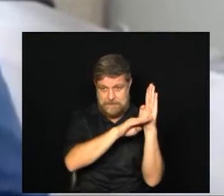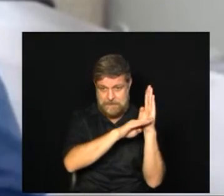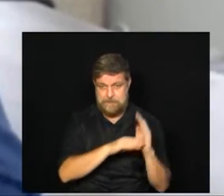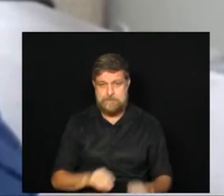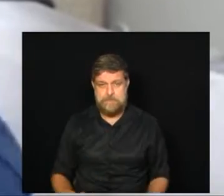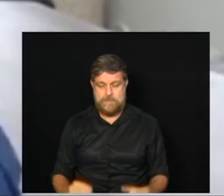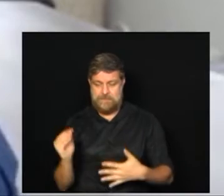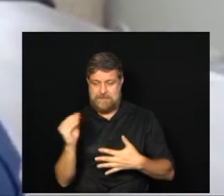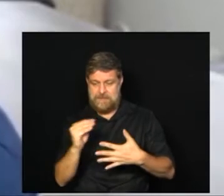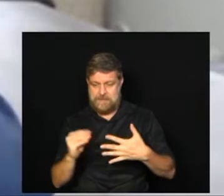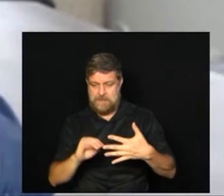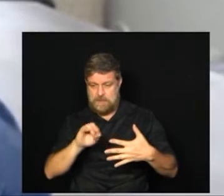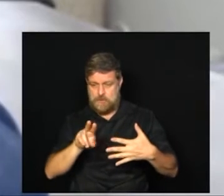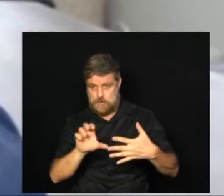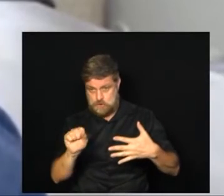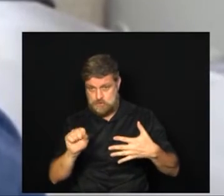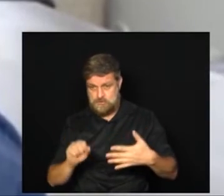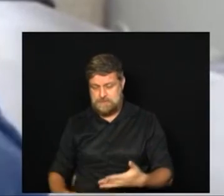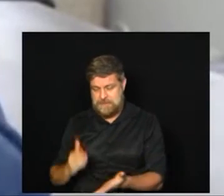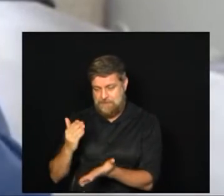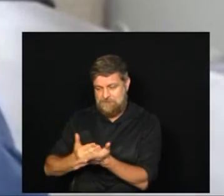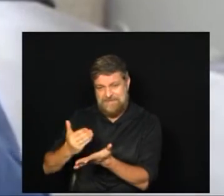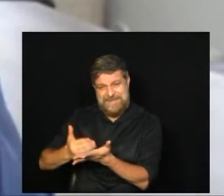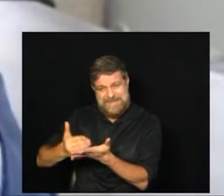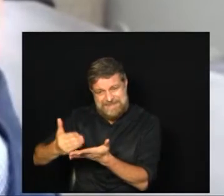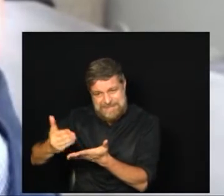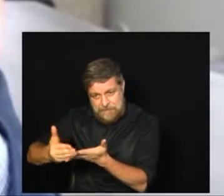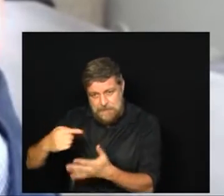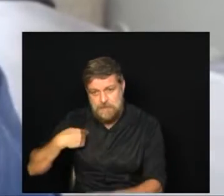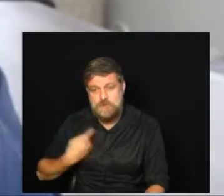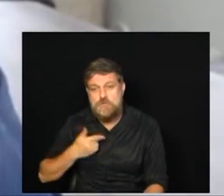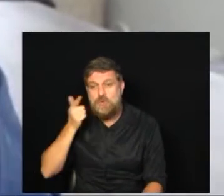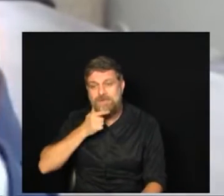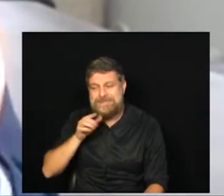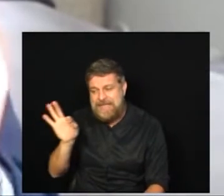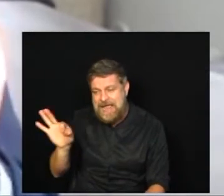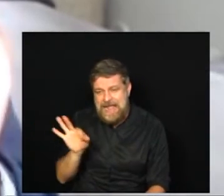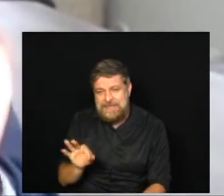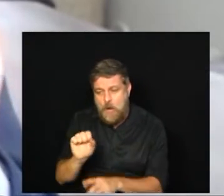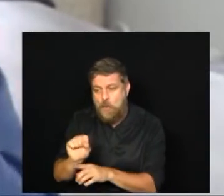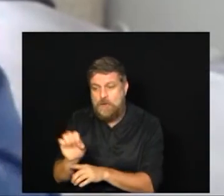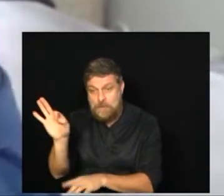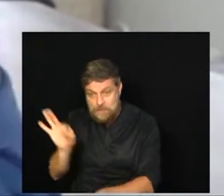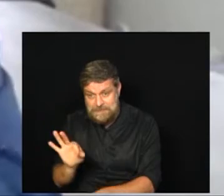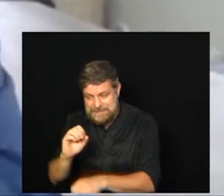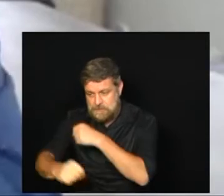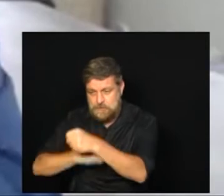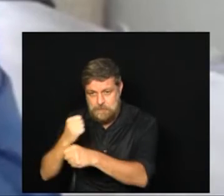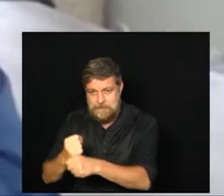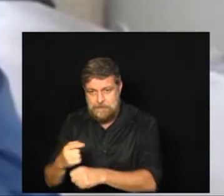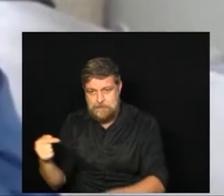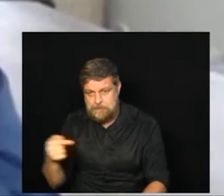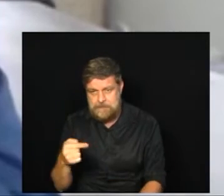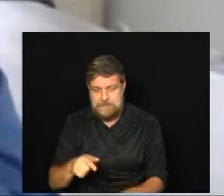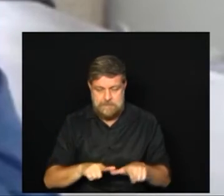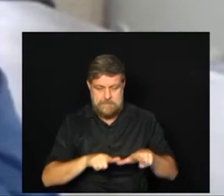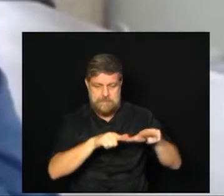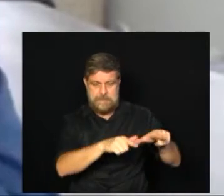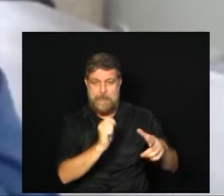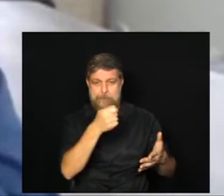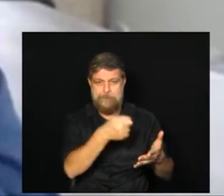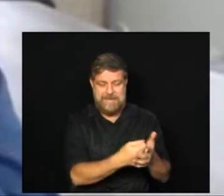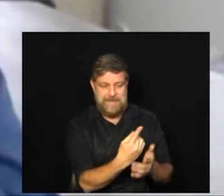caso a caso, não tem a fórmula mágica, mas é sempre importante, né? Porque sempre este assunto está em pauta. Antigamente